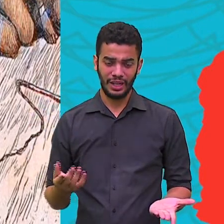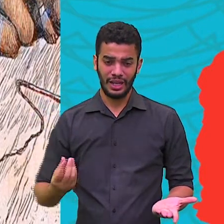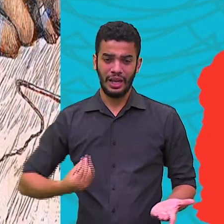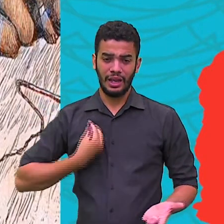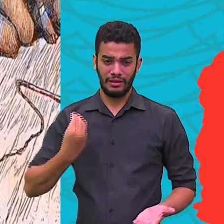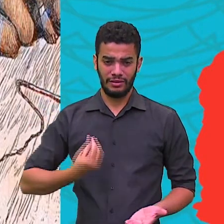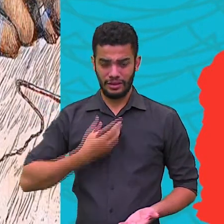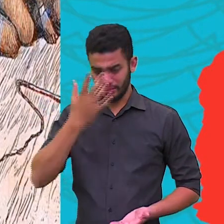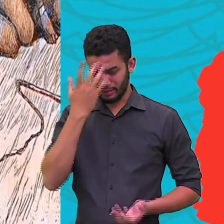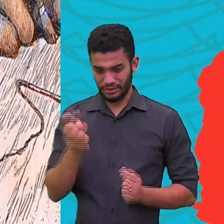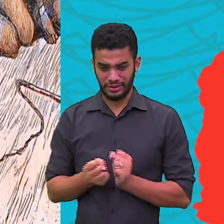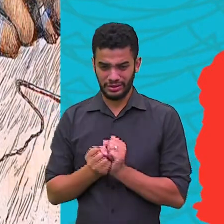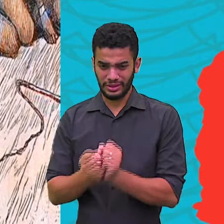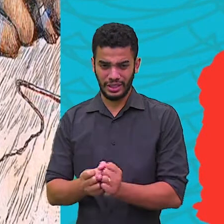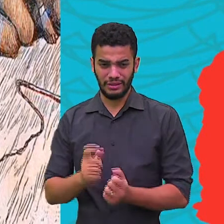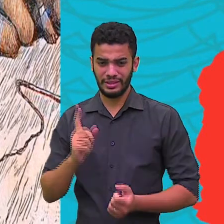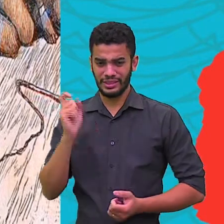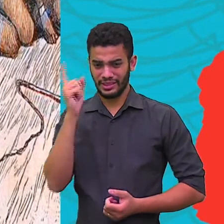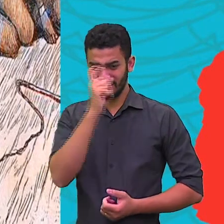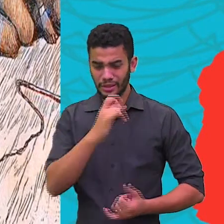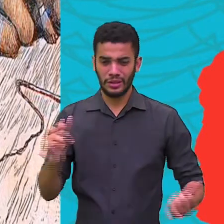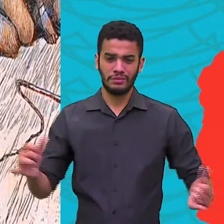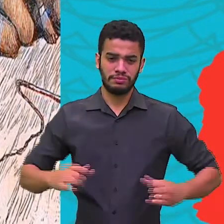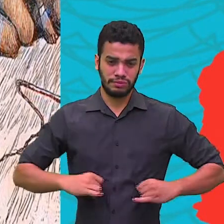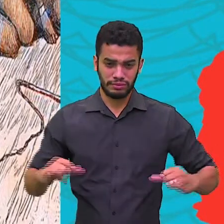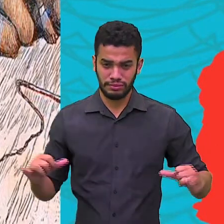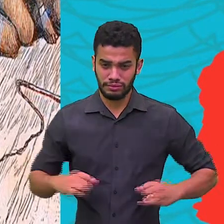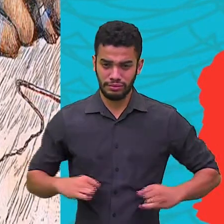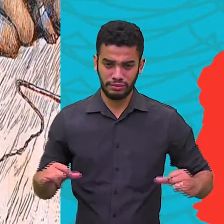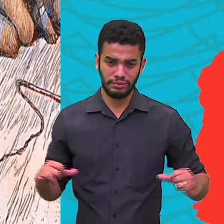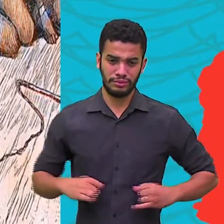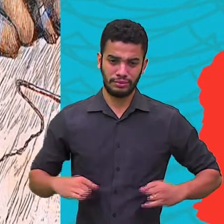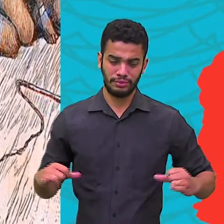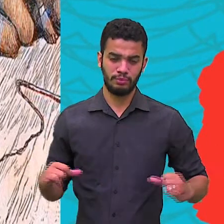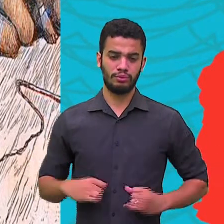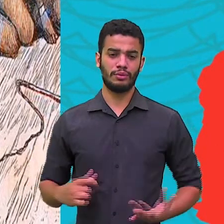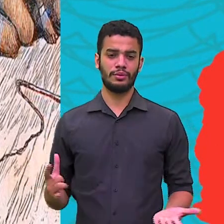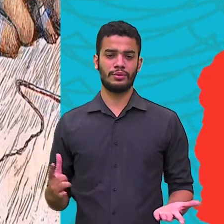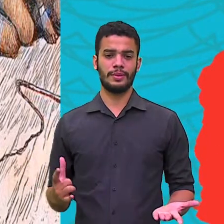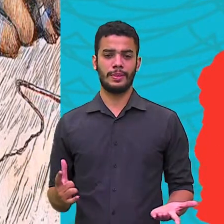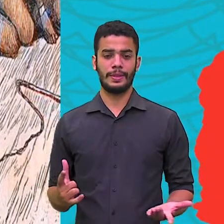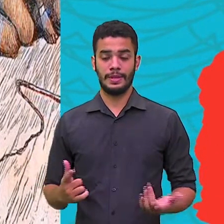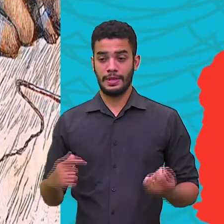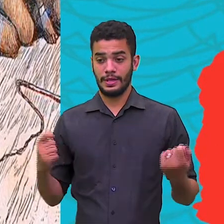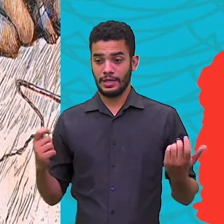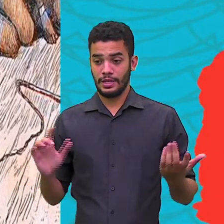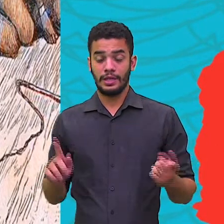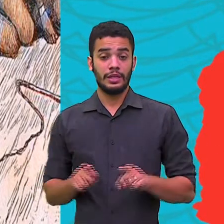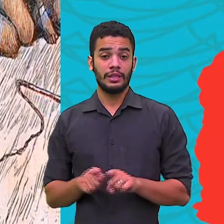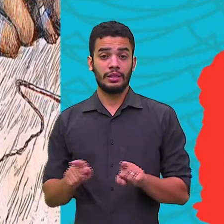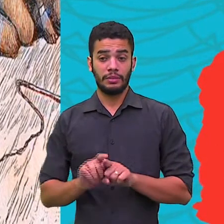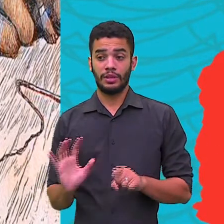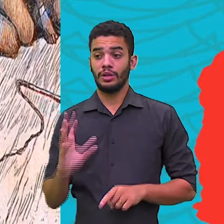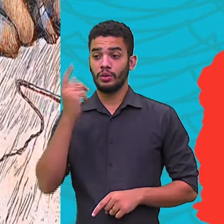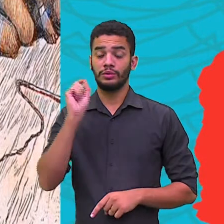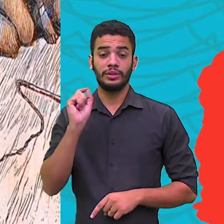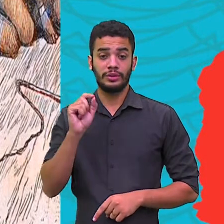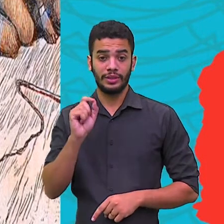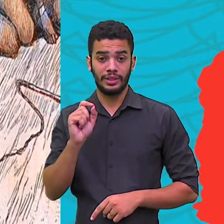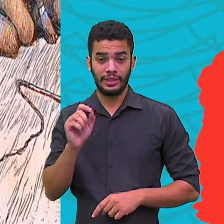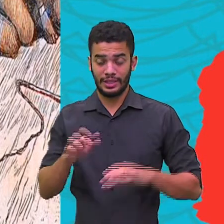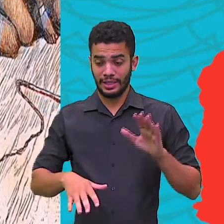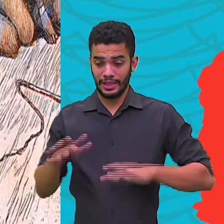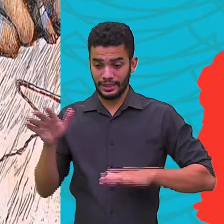dos senhores e das autoridades coloniais. A jornada diária de trabalho poderia se estender por